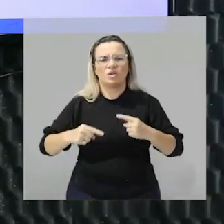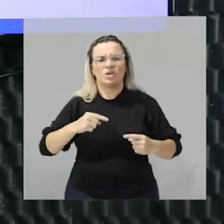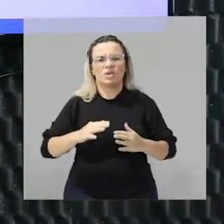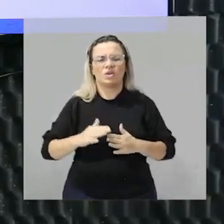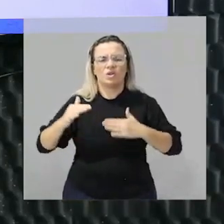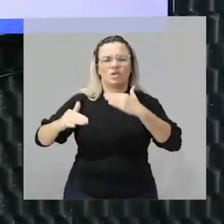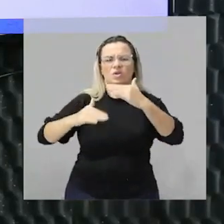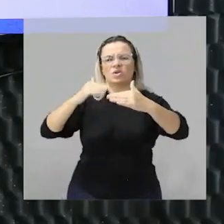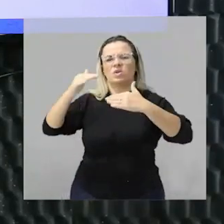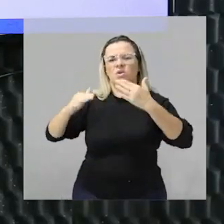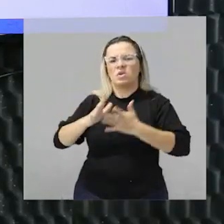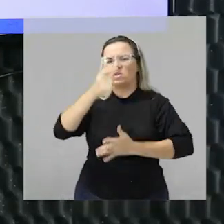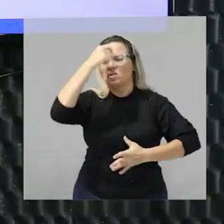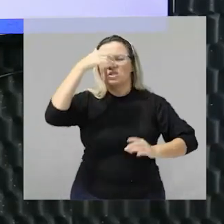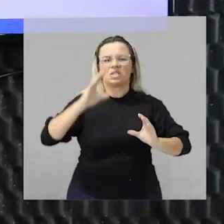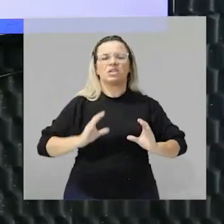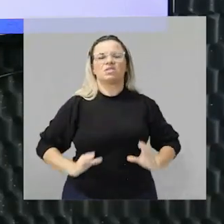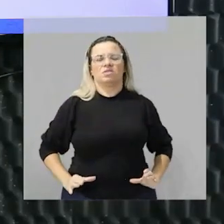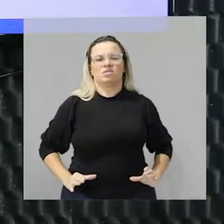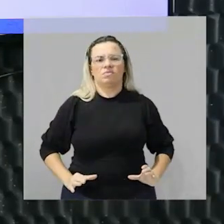progressismo, de cidadania,